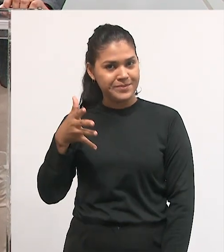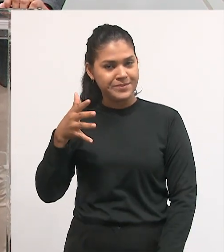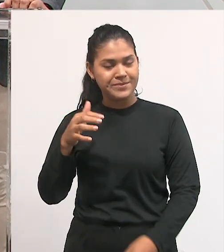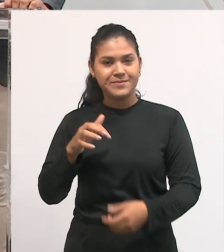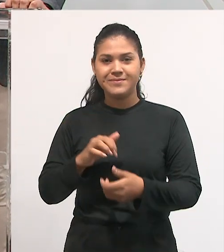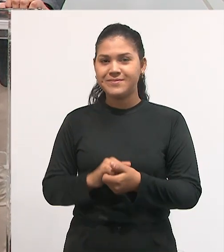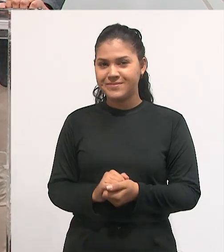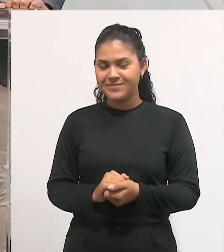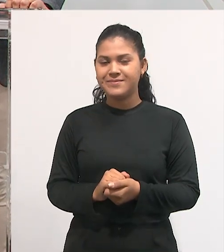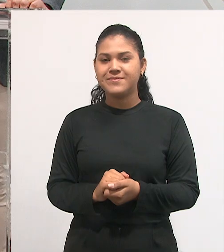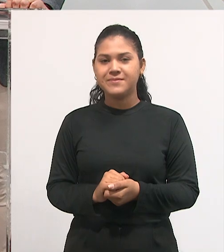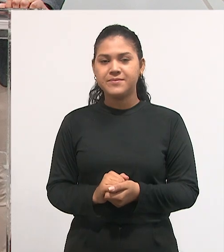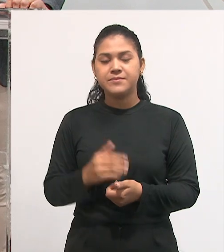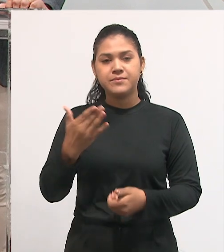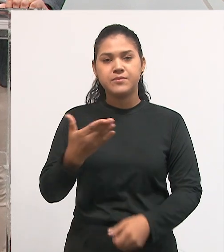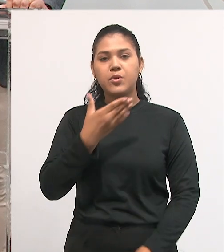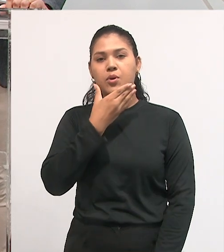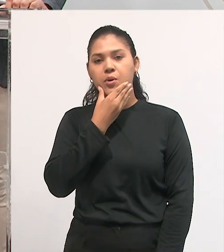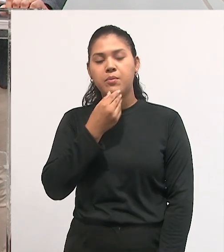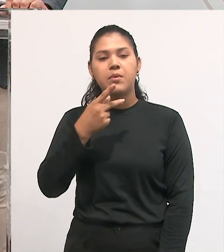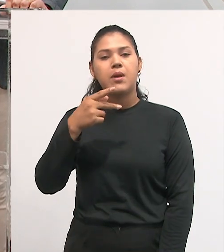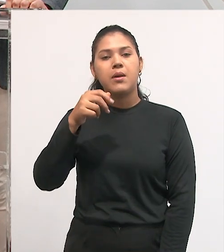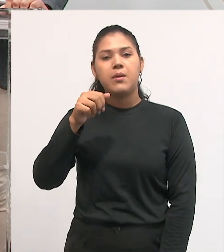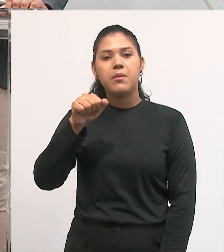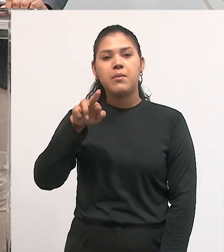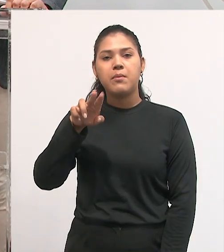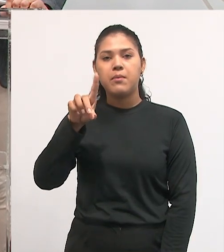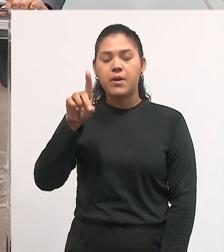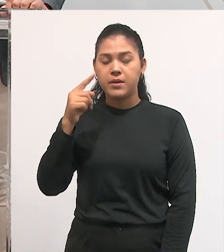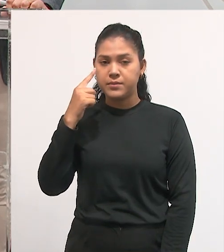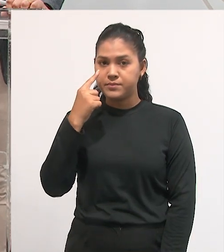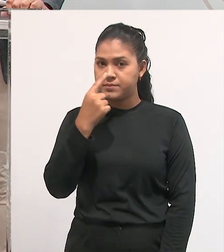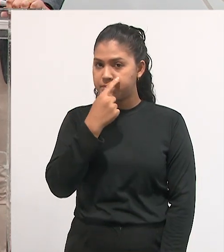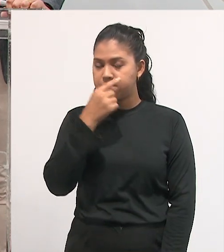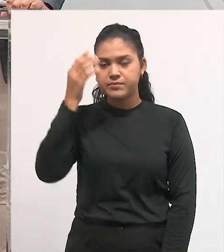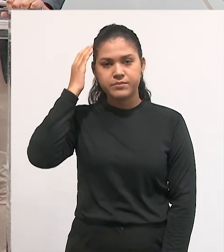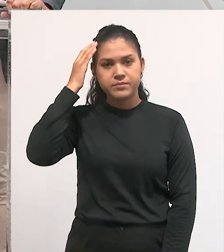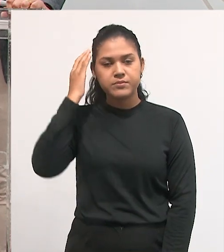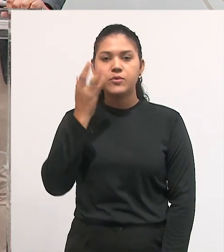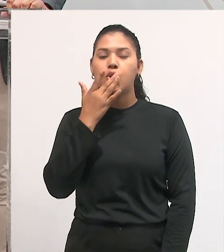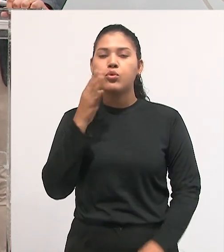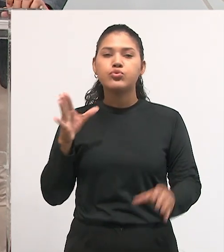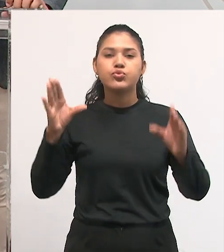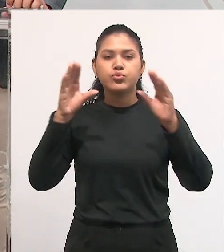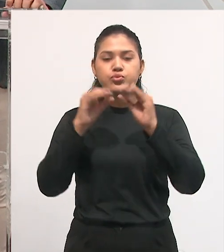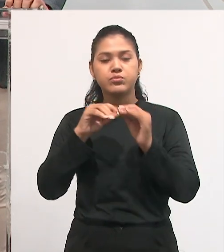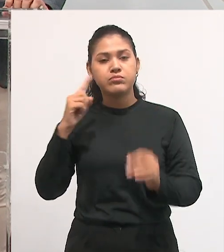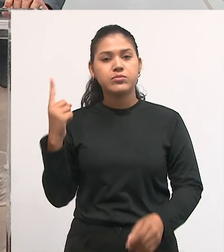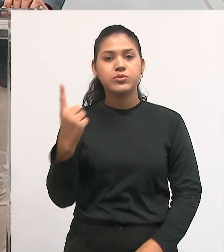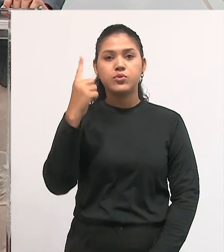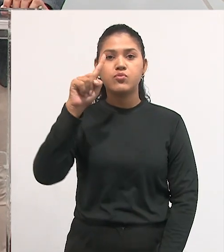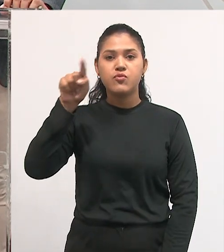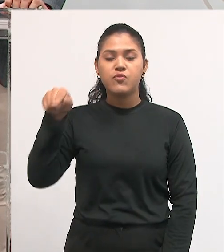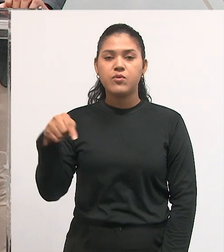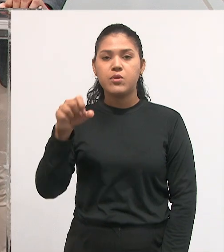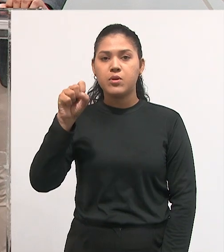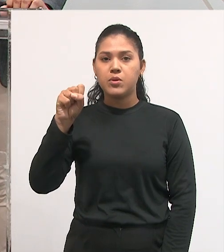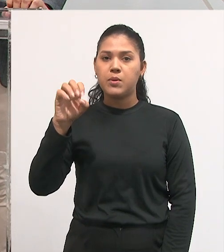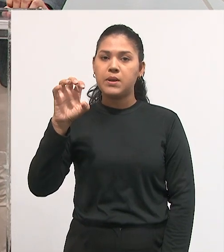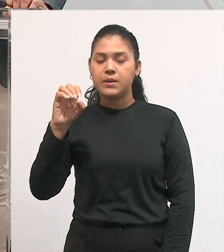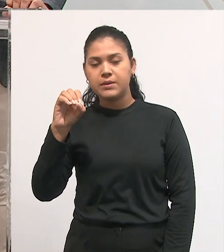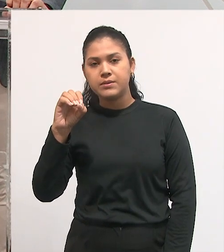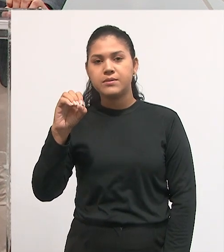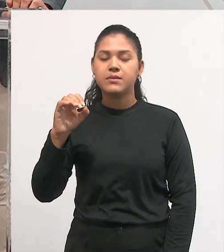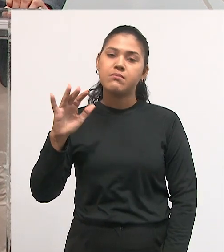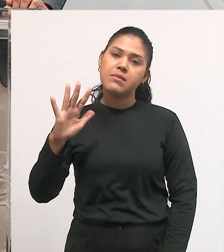audiodescrição, tá? Sou de cor parda, olhos e cabelos pretos, 1,80 m,